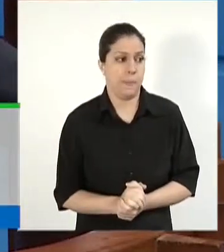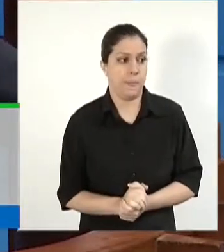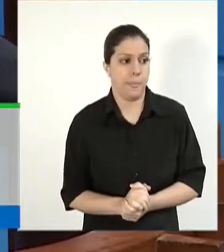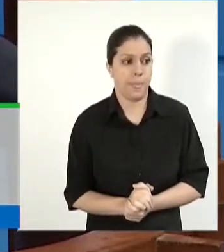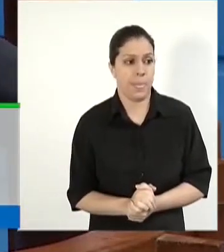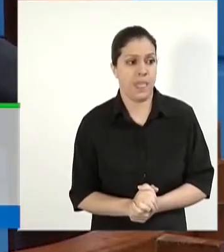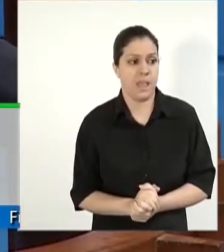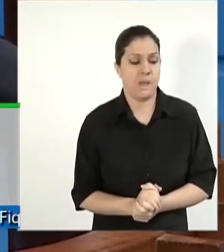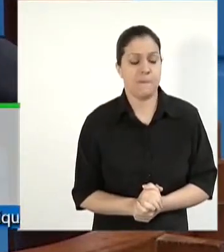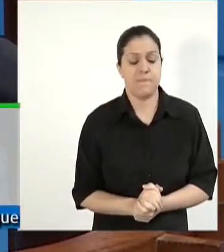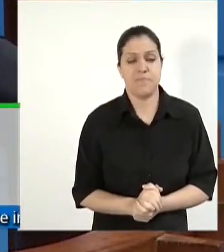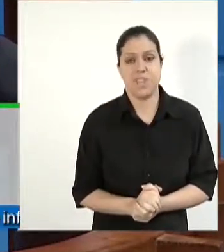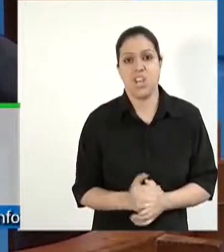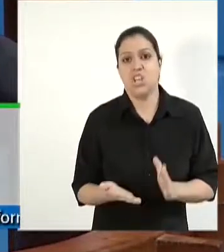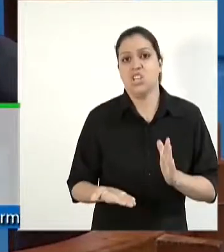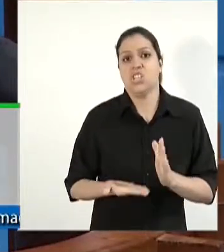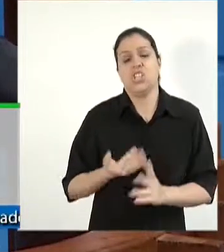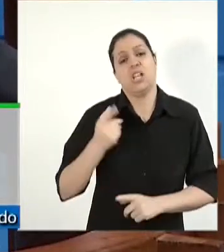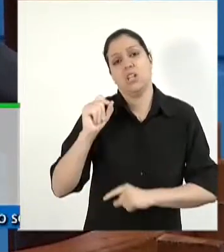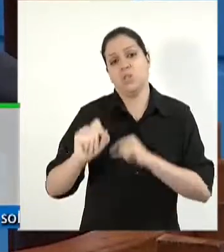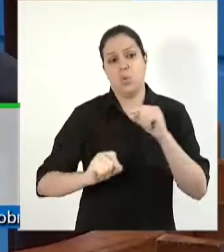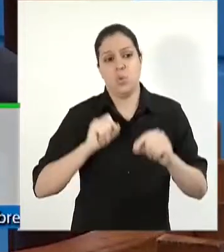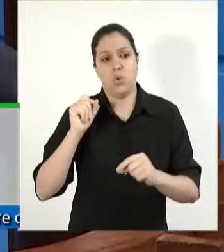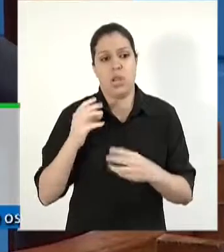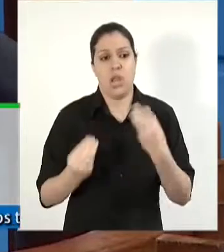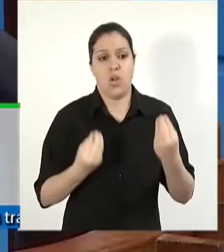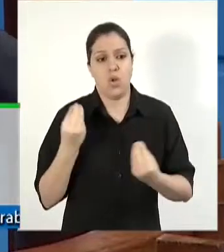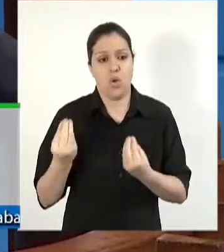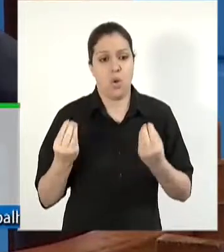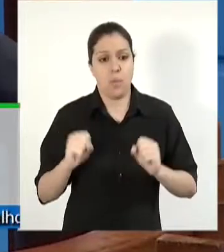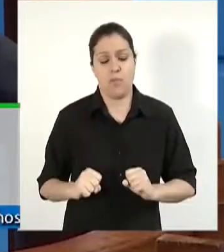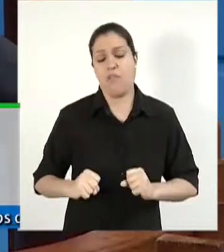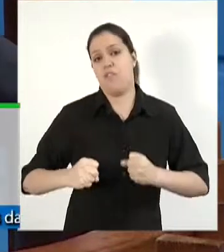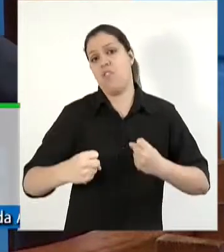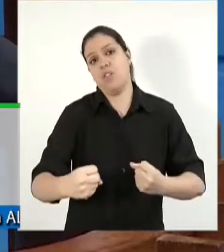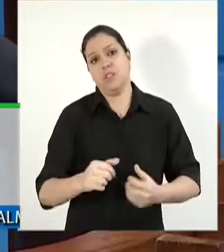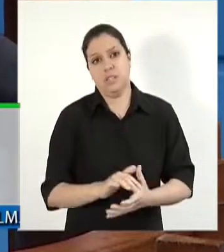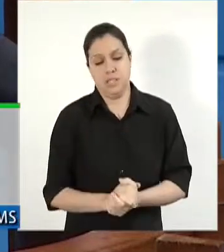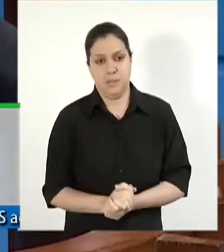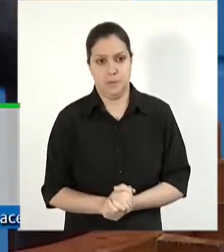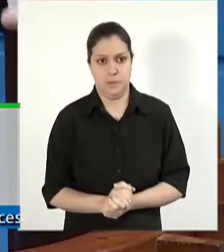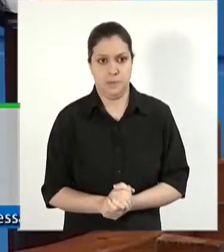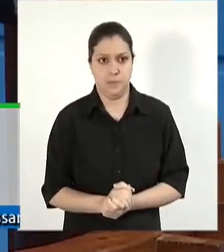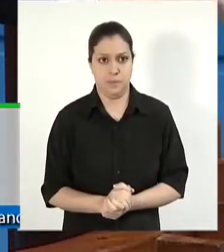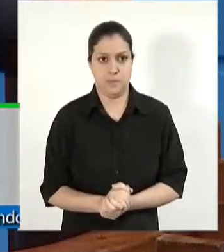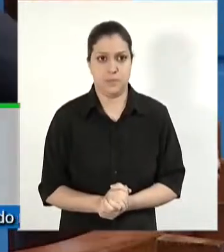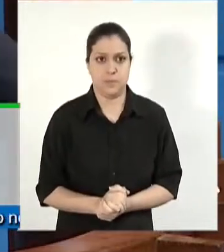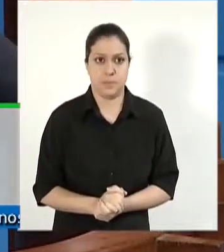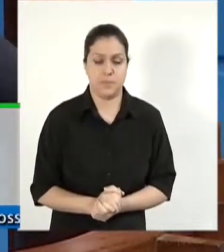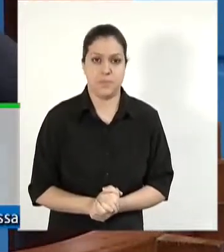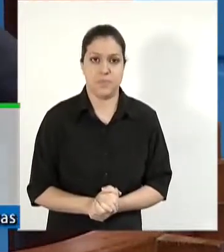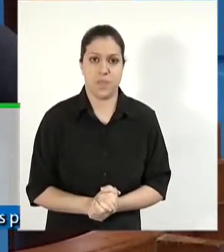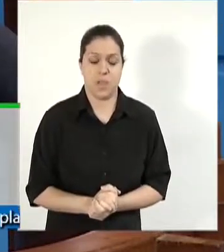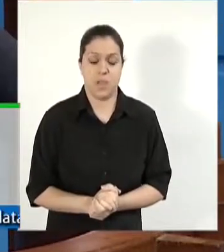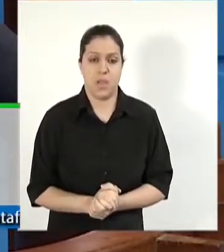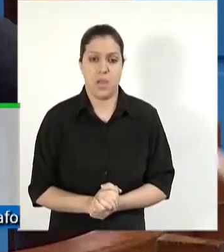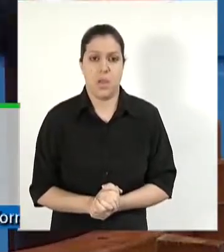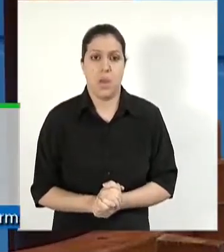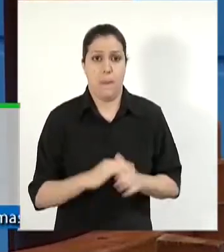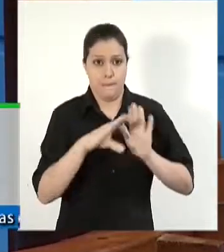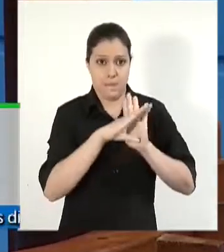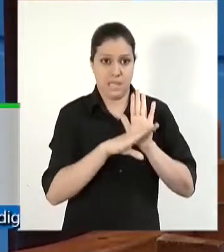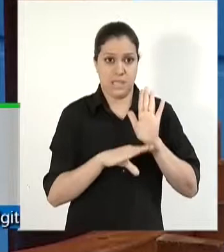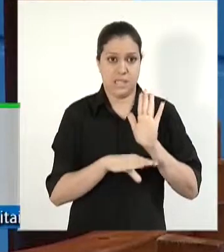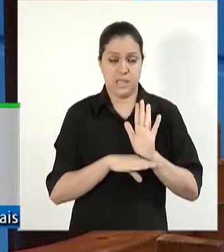o fortalecimento da atuação de Vossas Excelências. O princípio da simetria